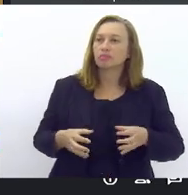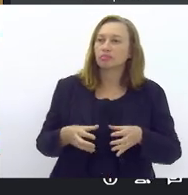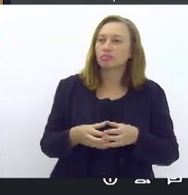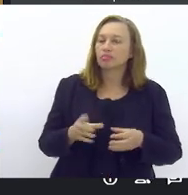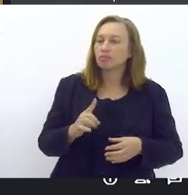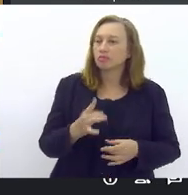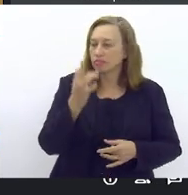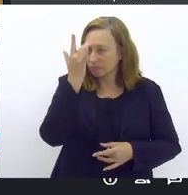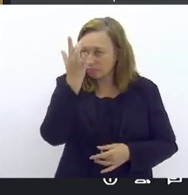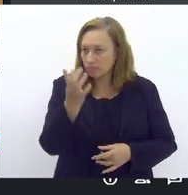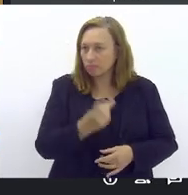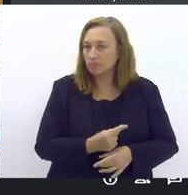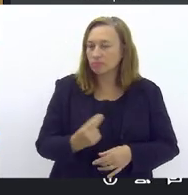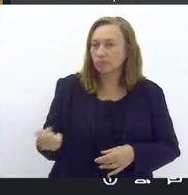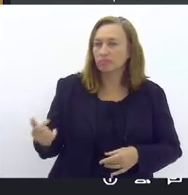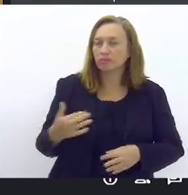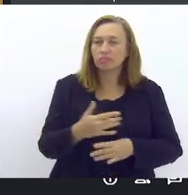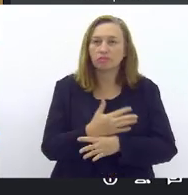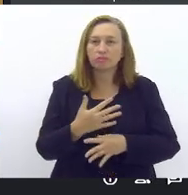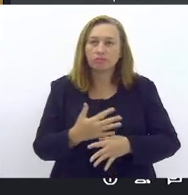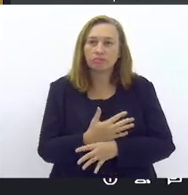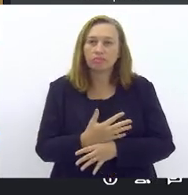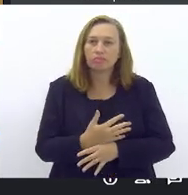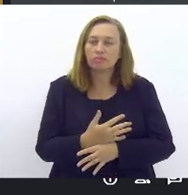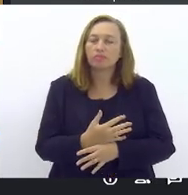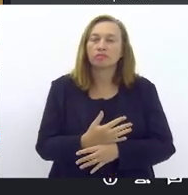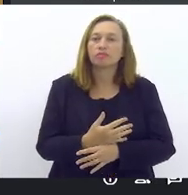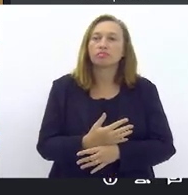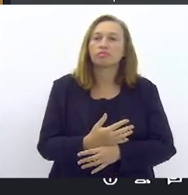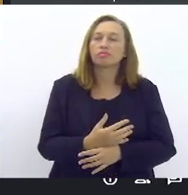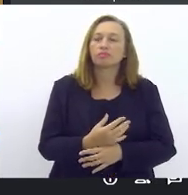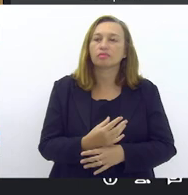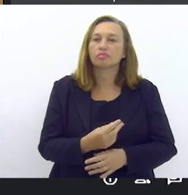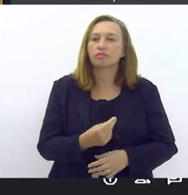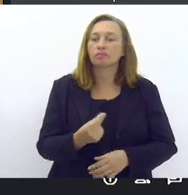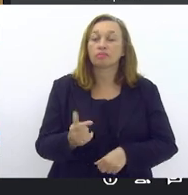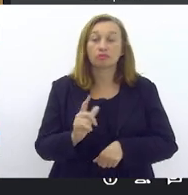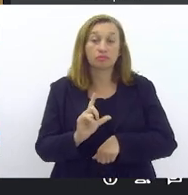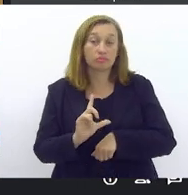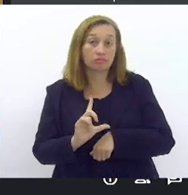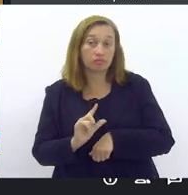fácil sair das suas cidades, largar suas famílias para estar aí nesse horário